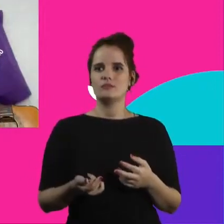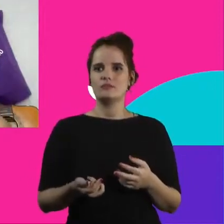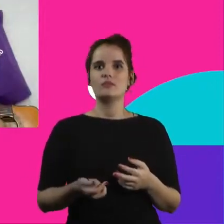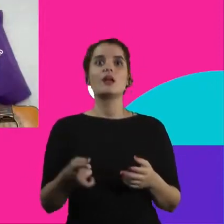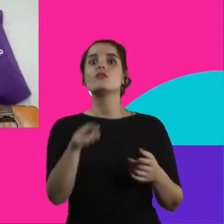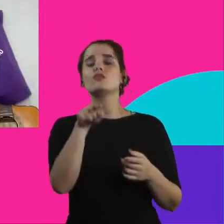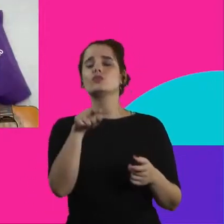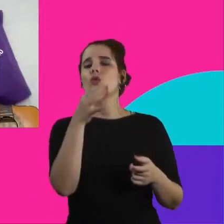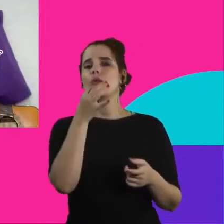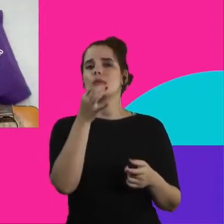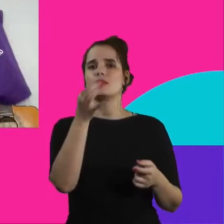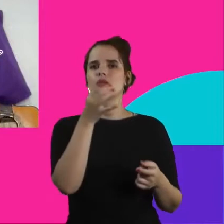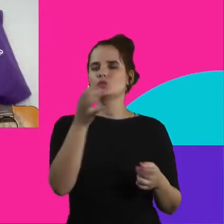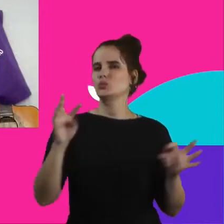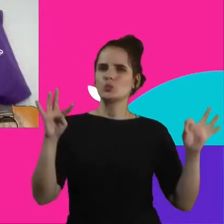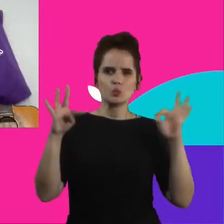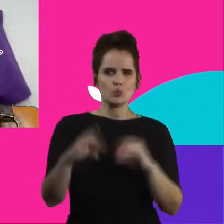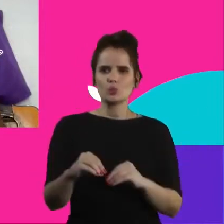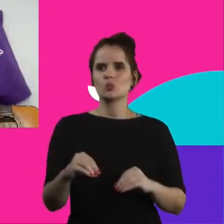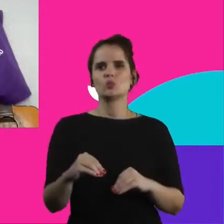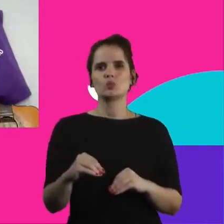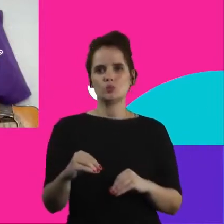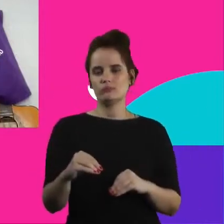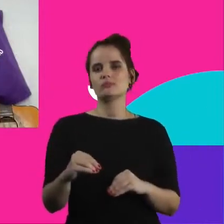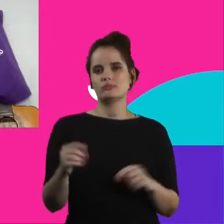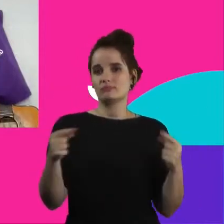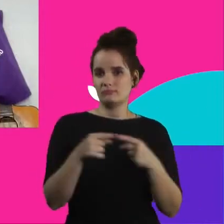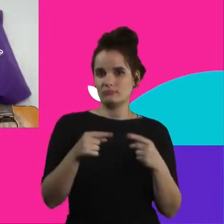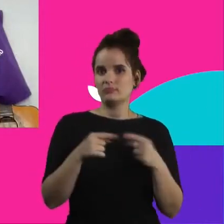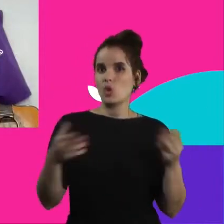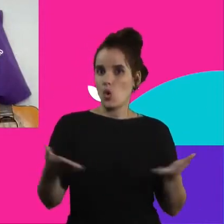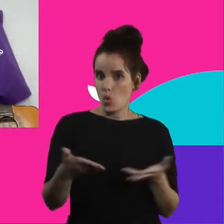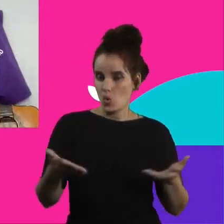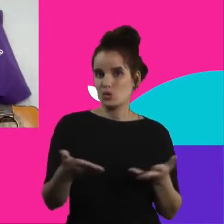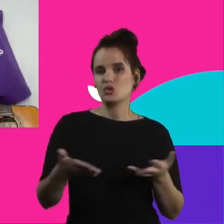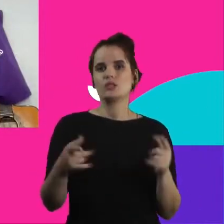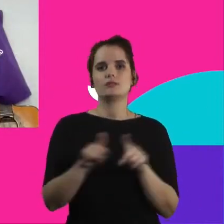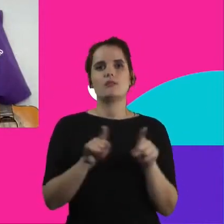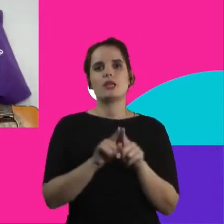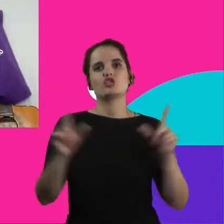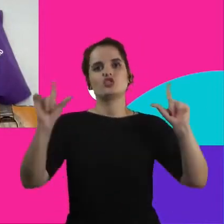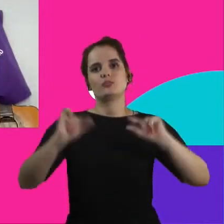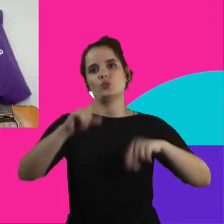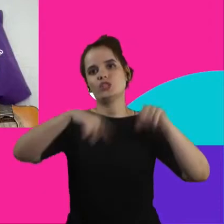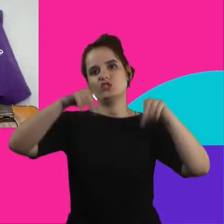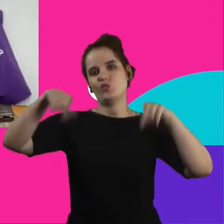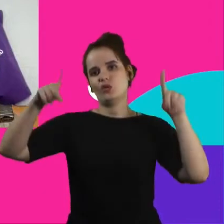tudo isso que essa tecnologia promete fazer, de fato faz hoje e pode vir a fazer para a redução das